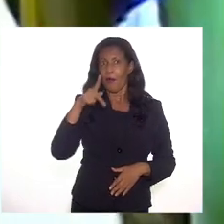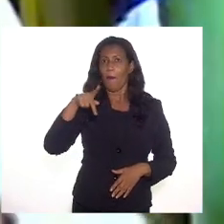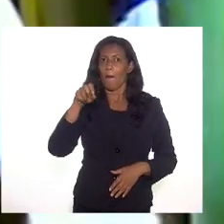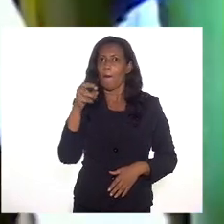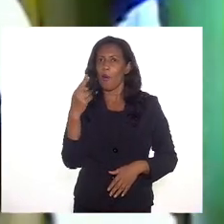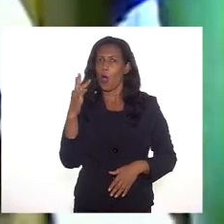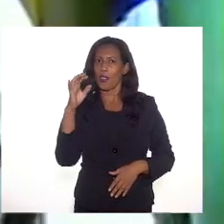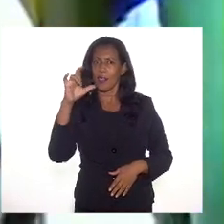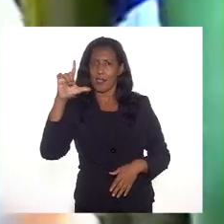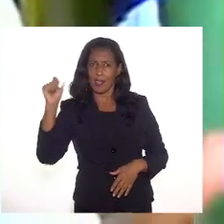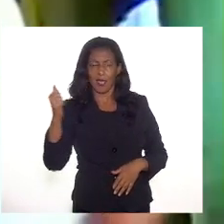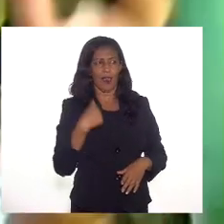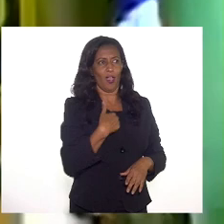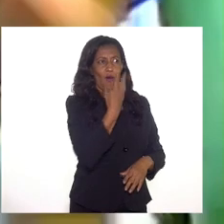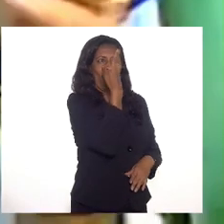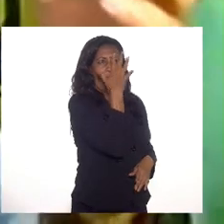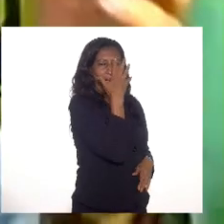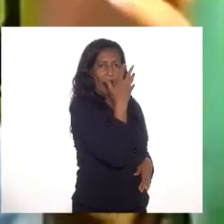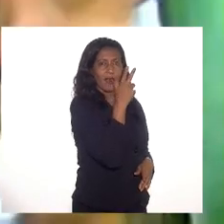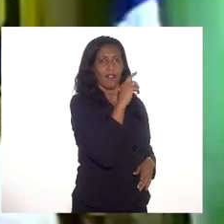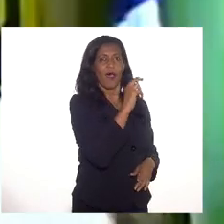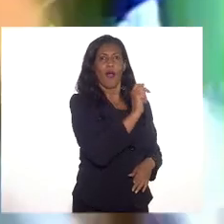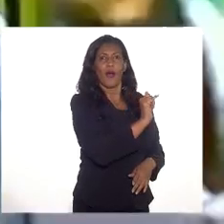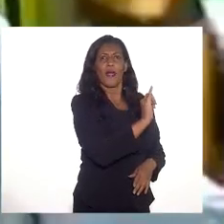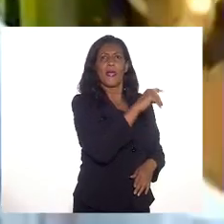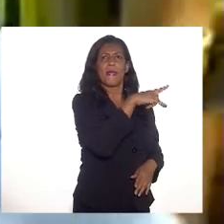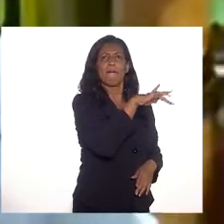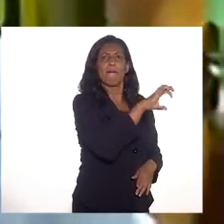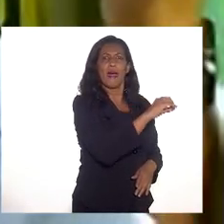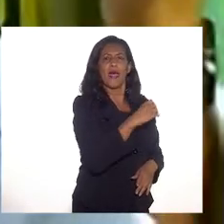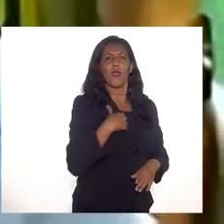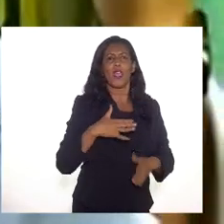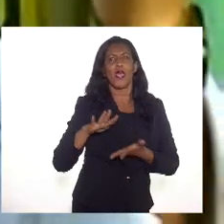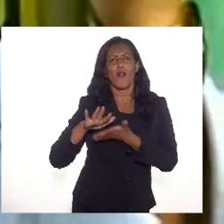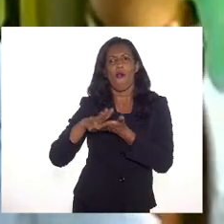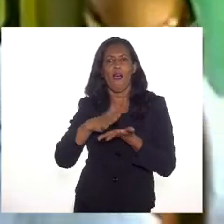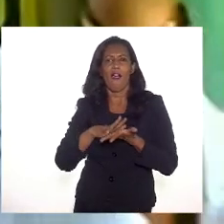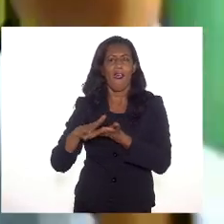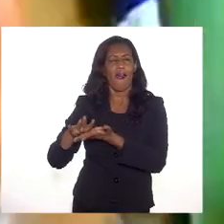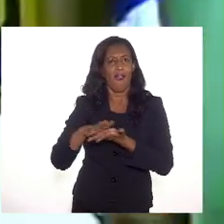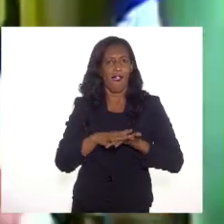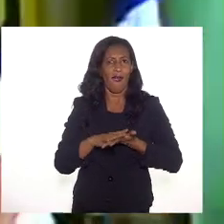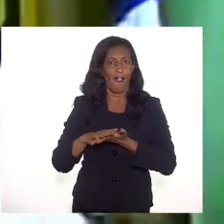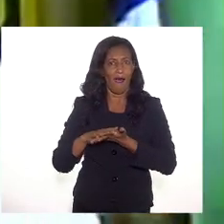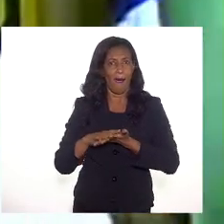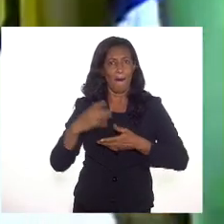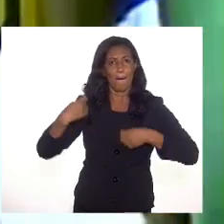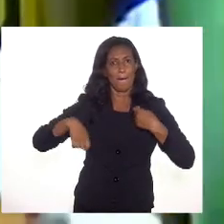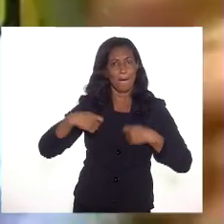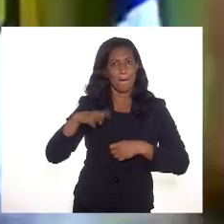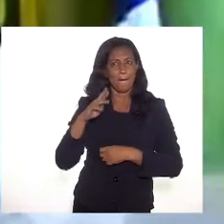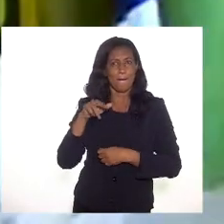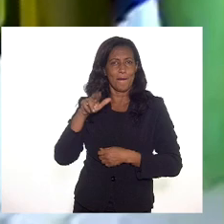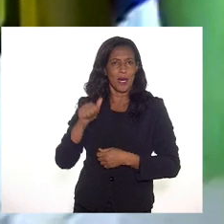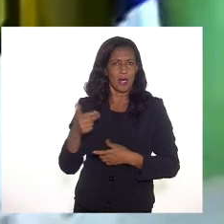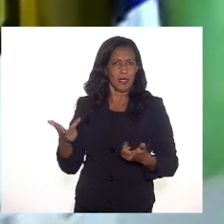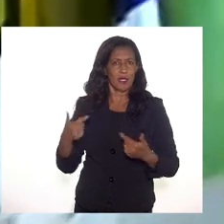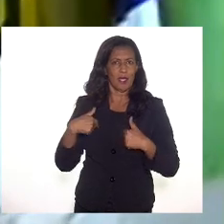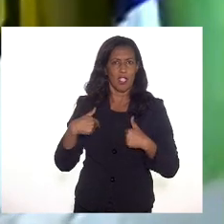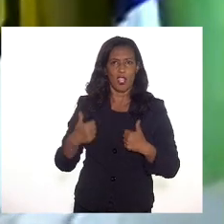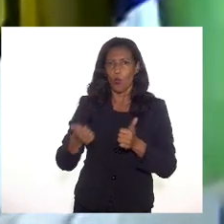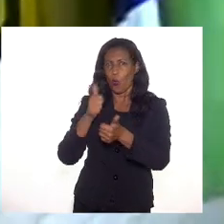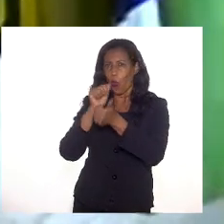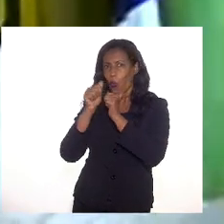Império Serrano, sou o presidente de honra da banda de Madureira, coitado de Ulisses Ulisses, não canto nada, mas adoro estar tomando